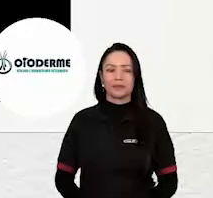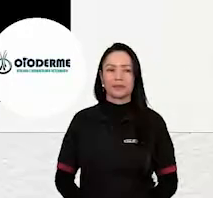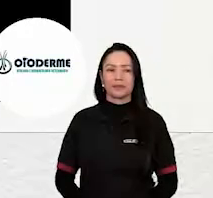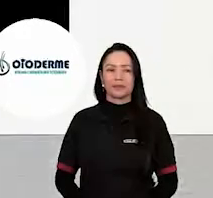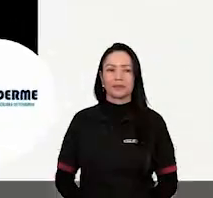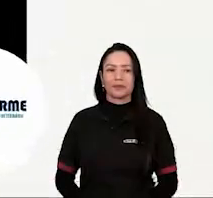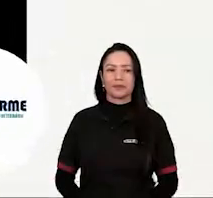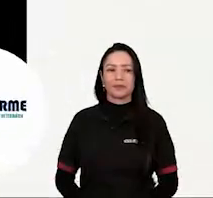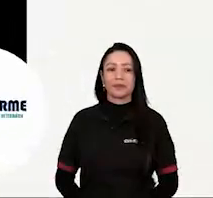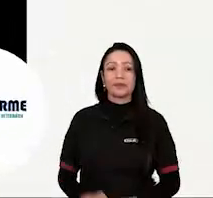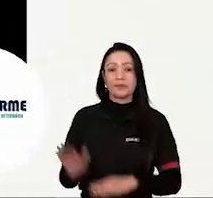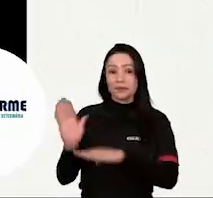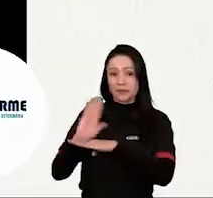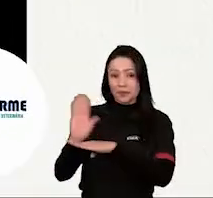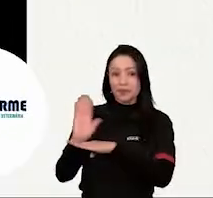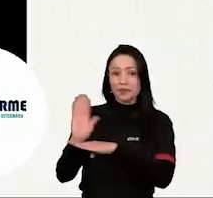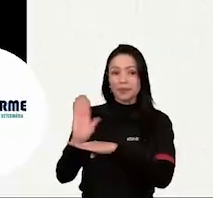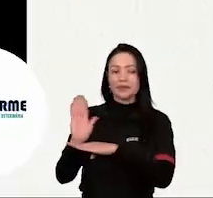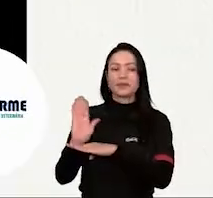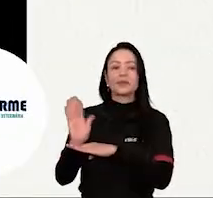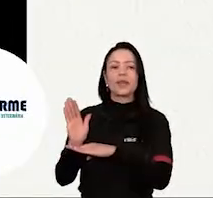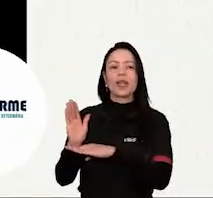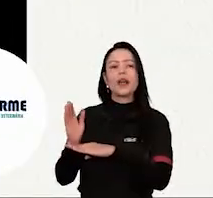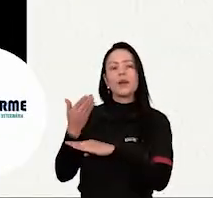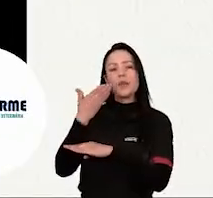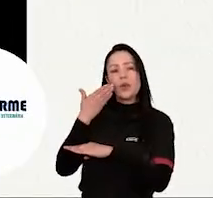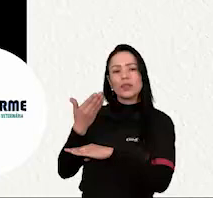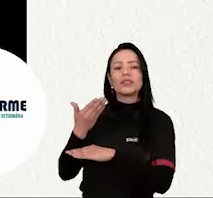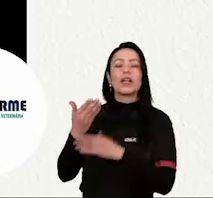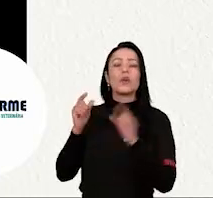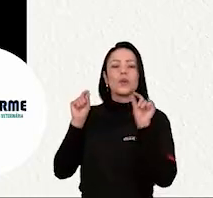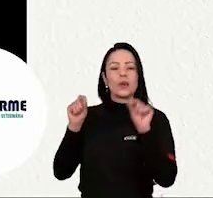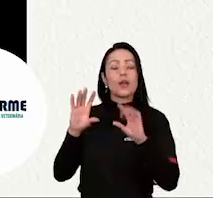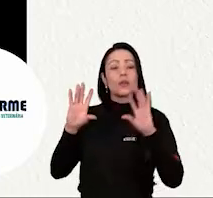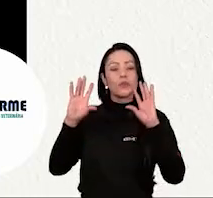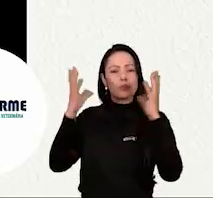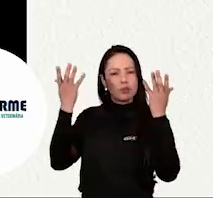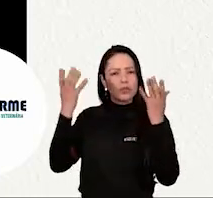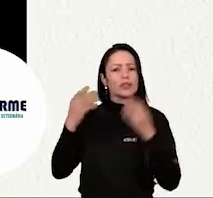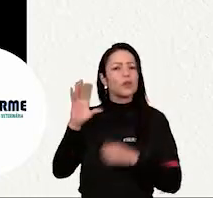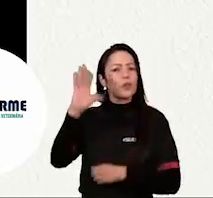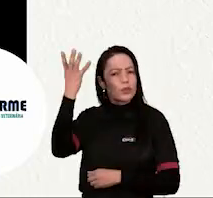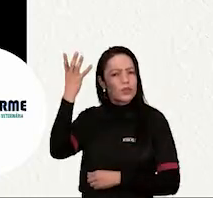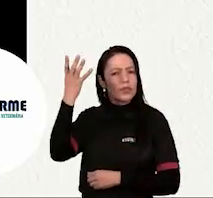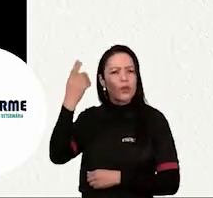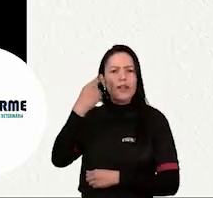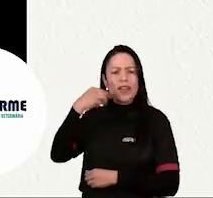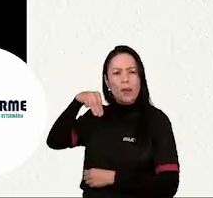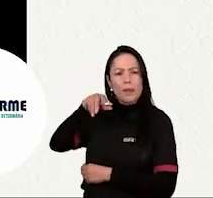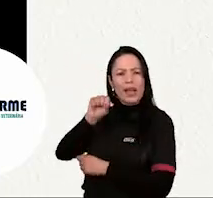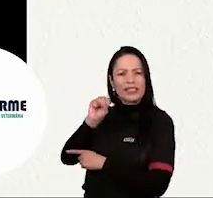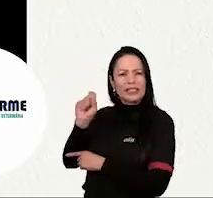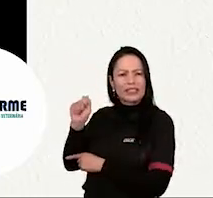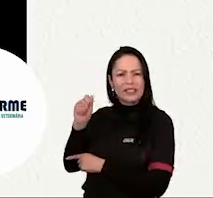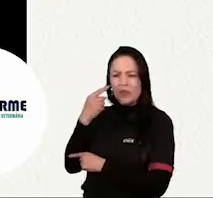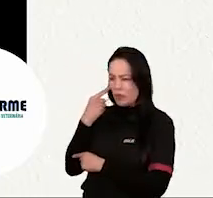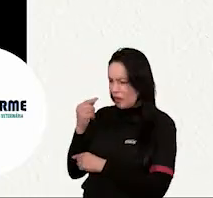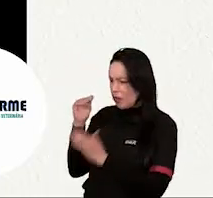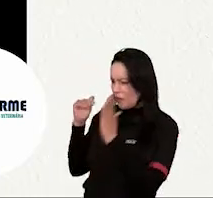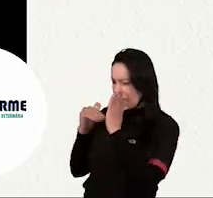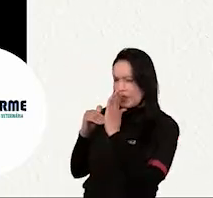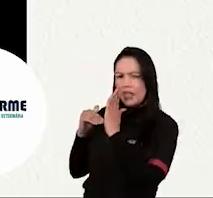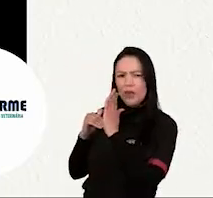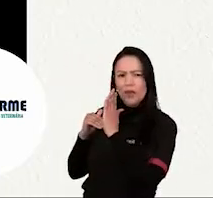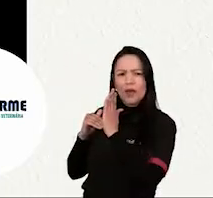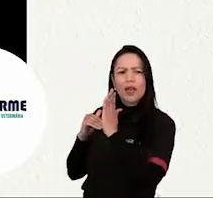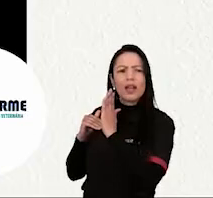Então, aí agora é um vídeo meu, exatamente da mesma situação, dá para ver uma massa, né, aí bem no final do